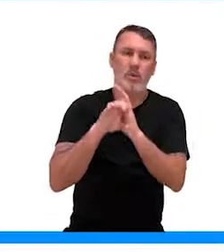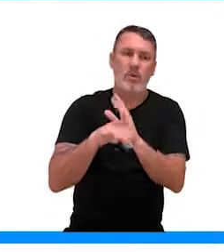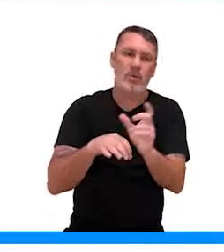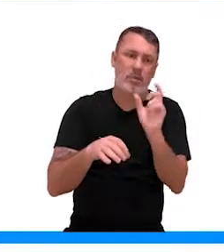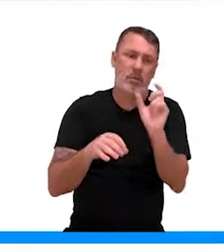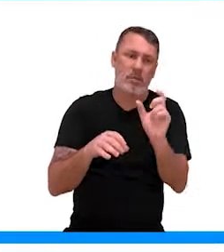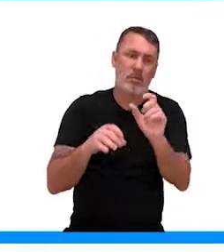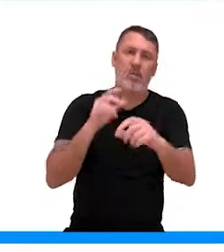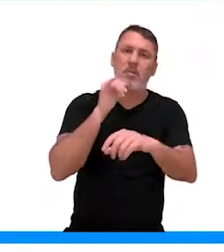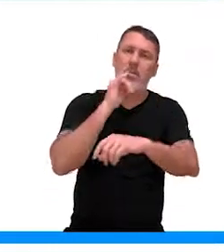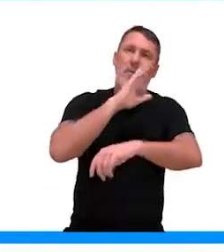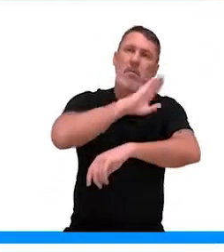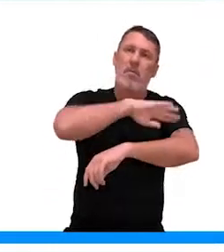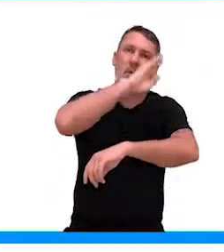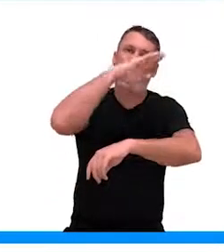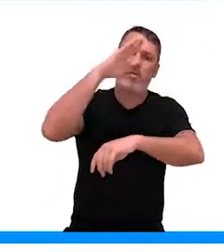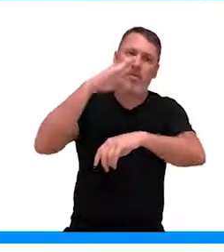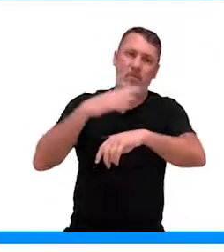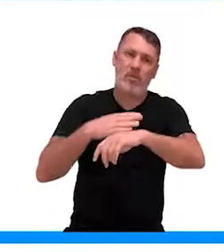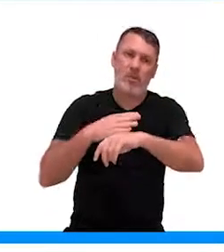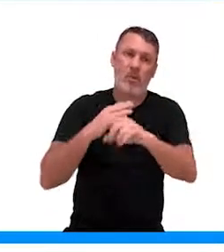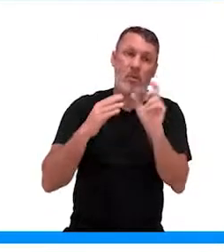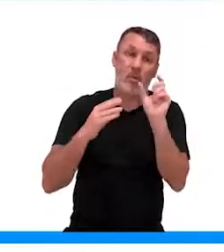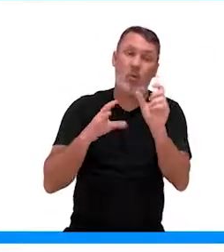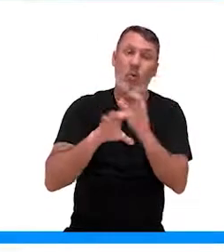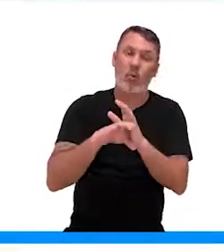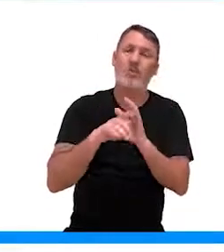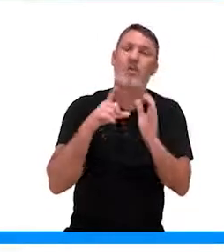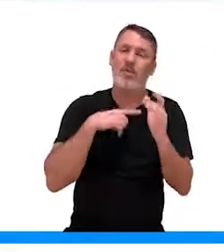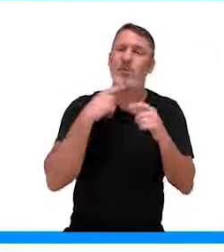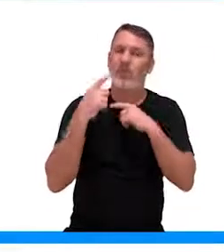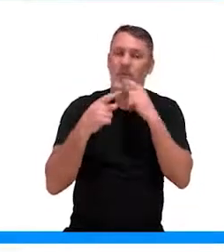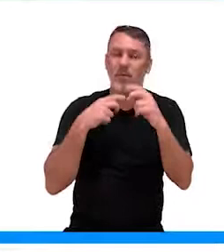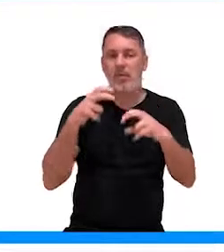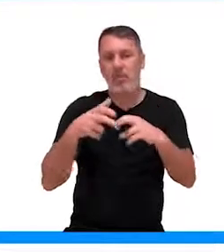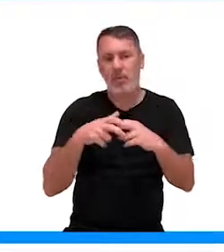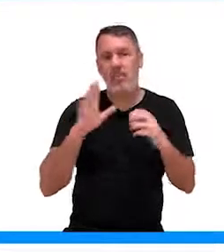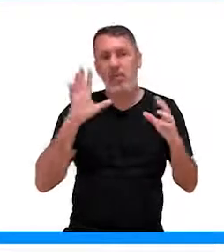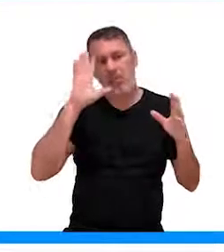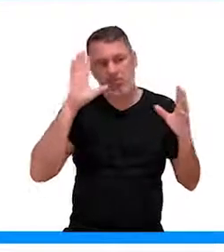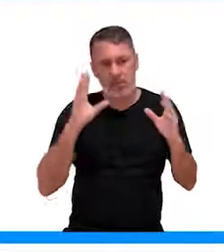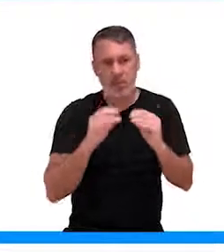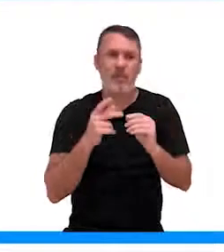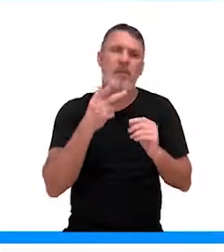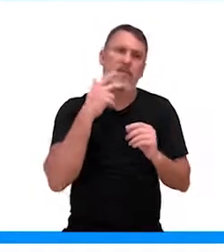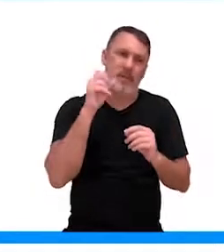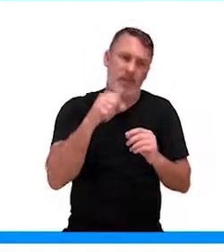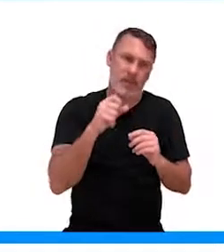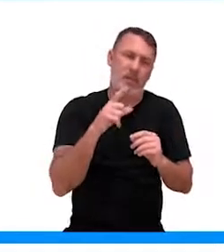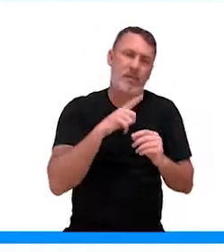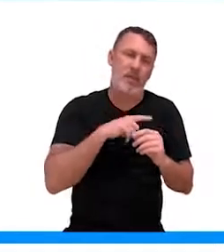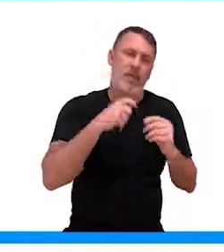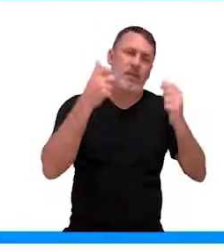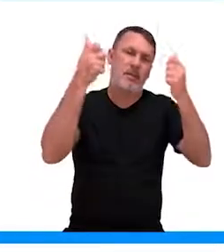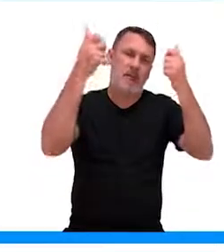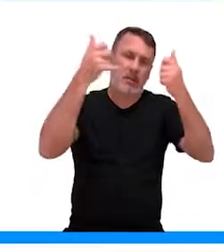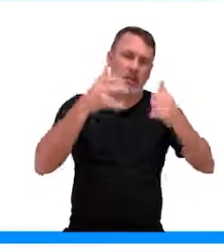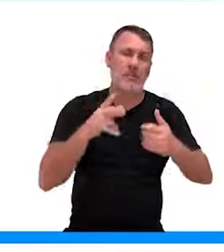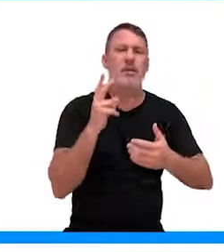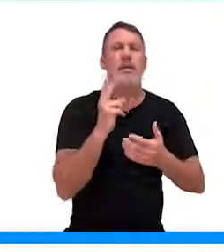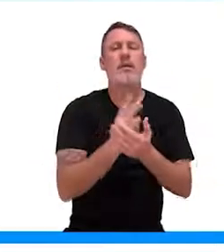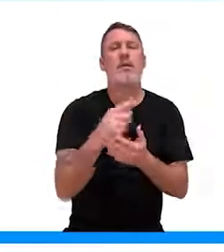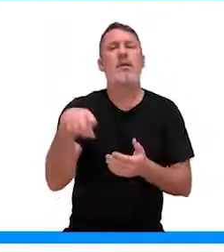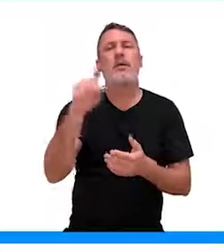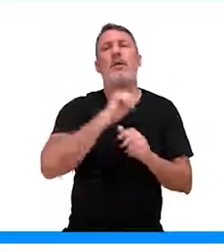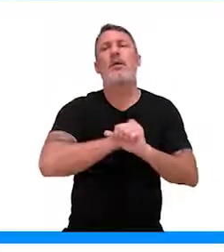termo, tá? Dessa consideração aí conceitual, tudo bem? Mas eu gosto aqui de falar e sempre esclarecer isso para